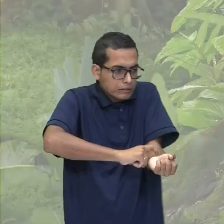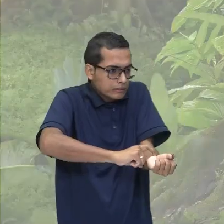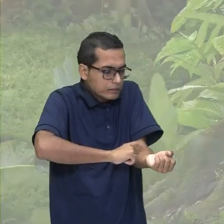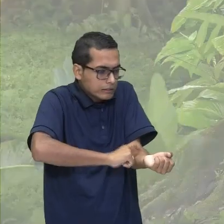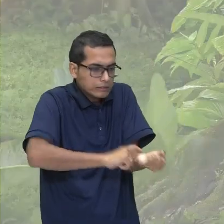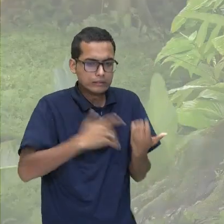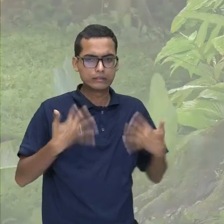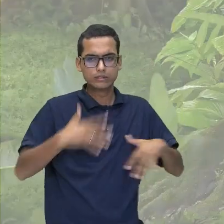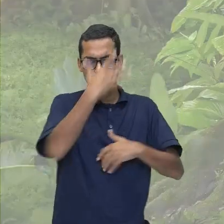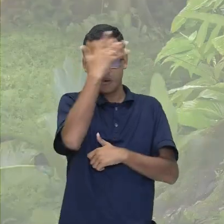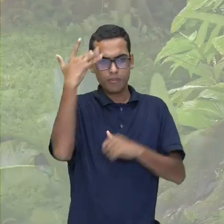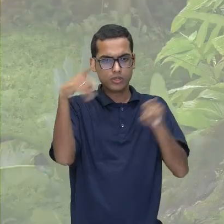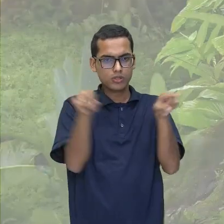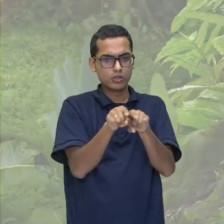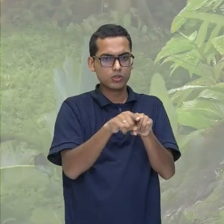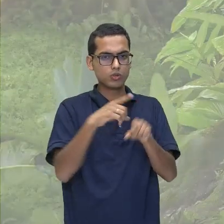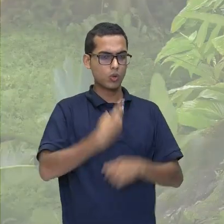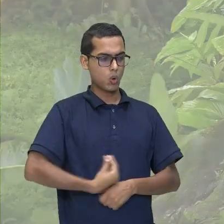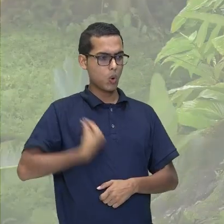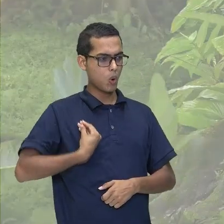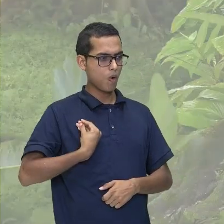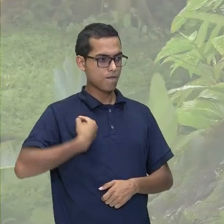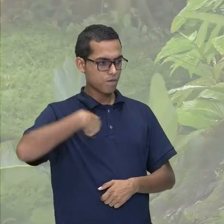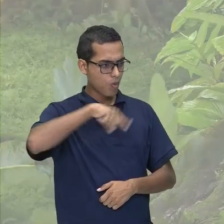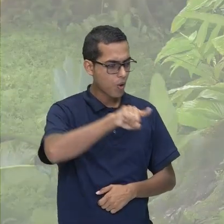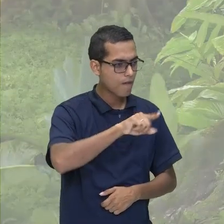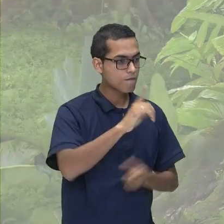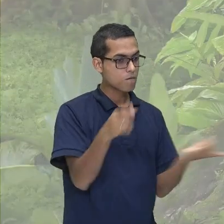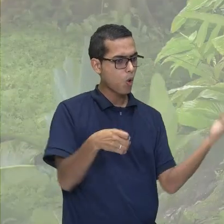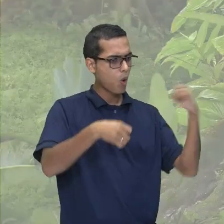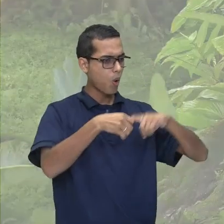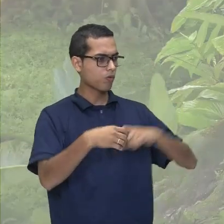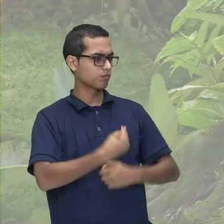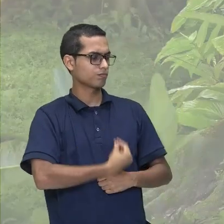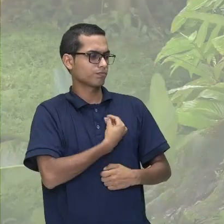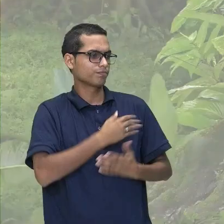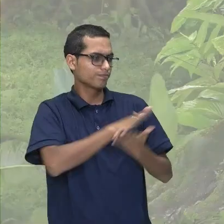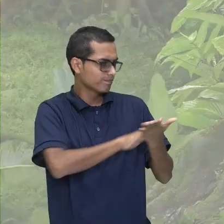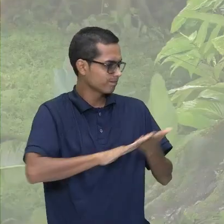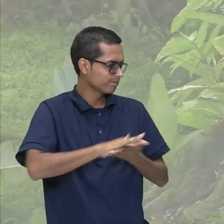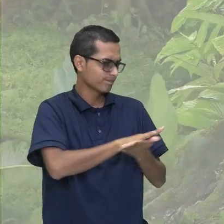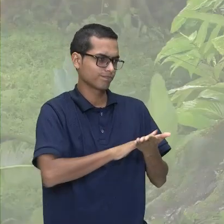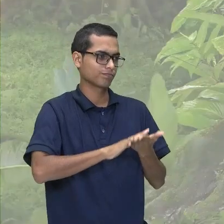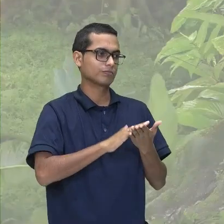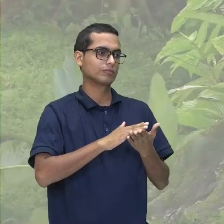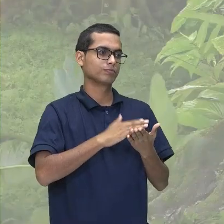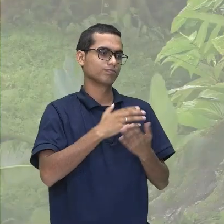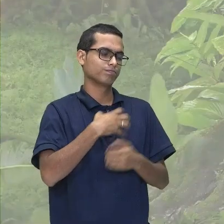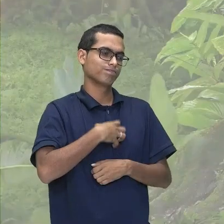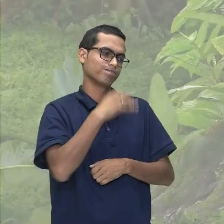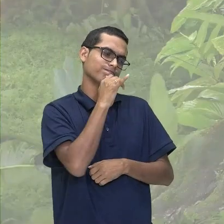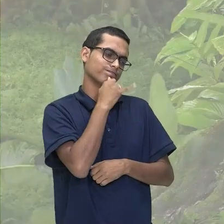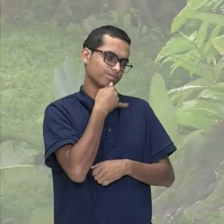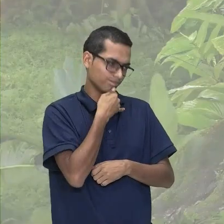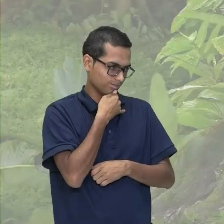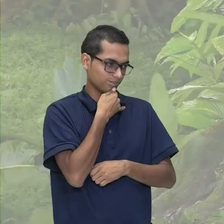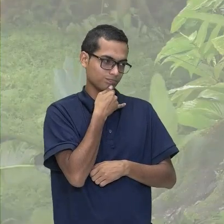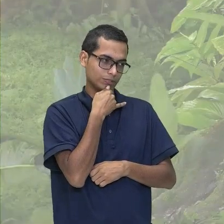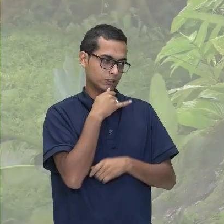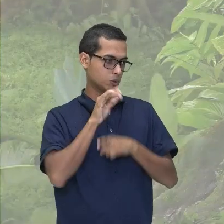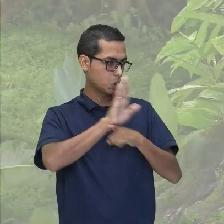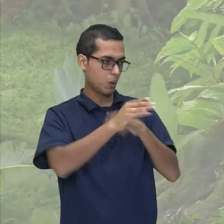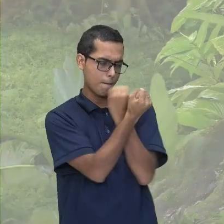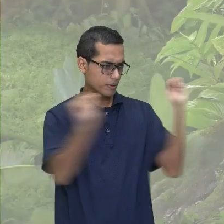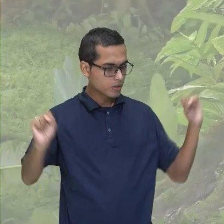mortal voltou de lá com vida. Sinto muito, mas é impossível.